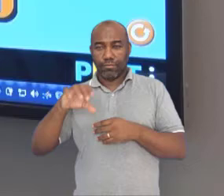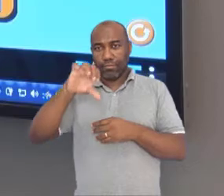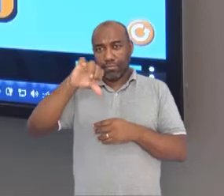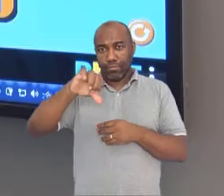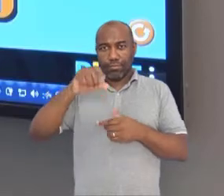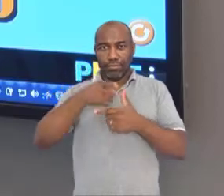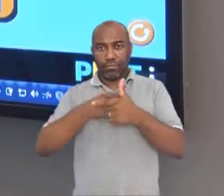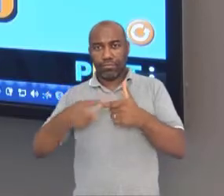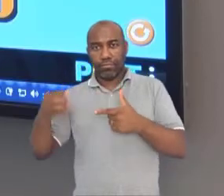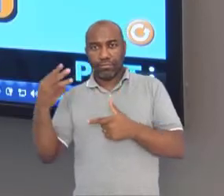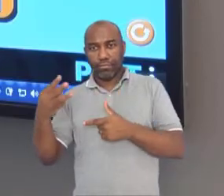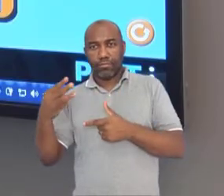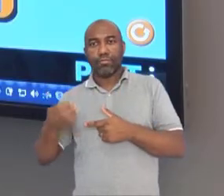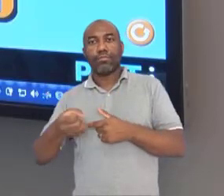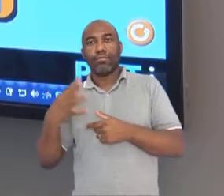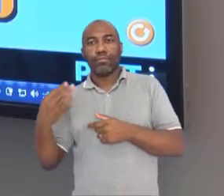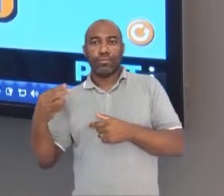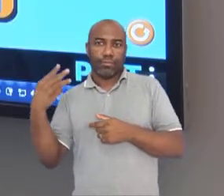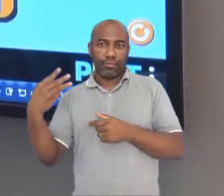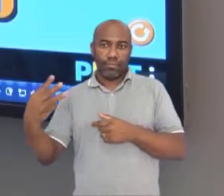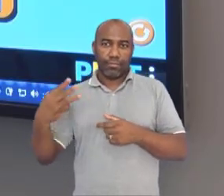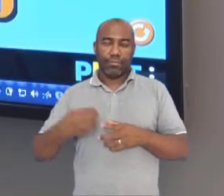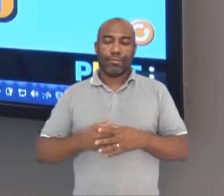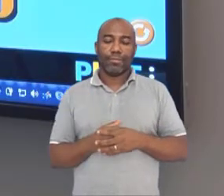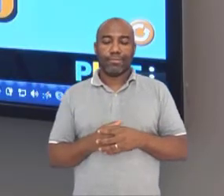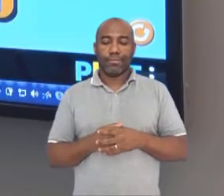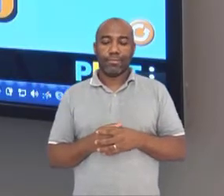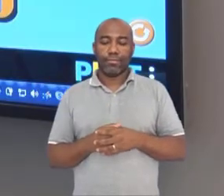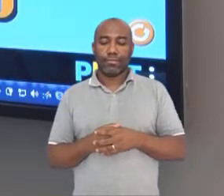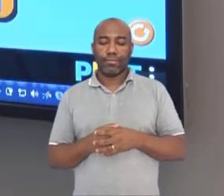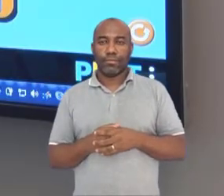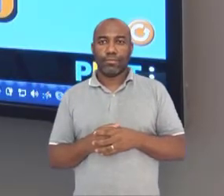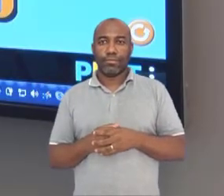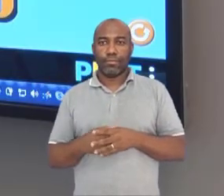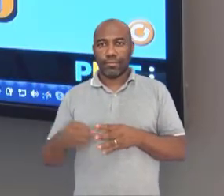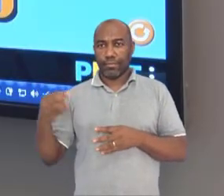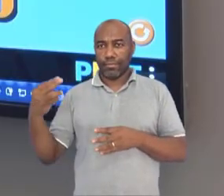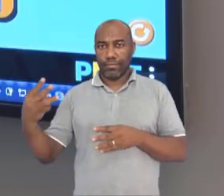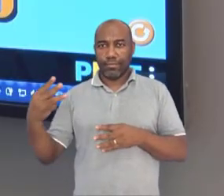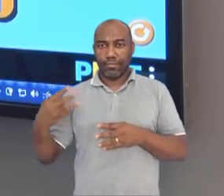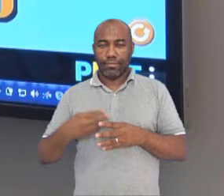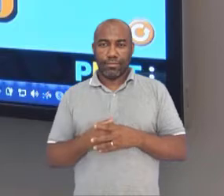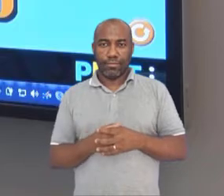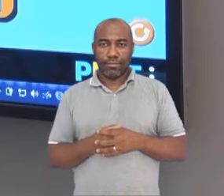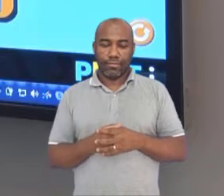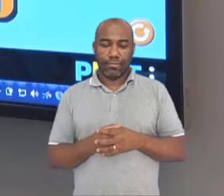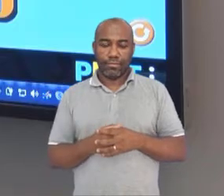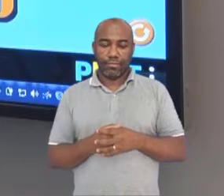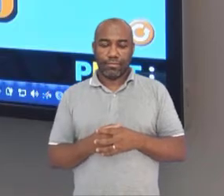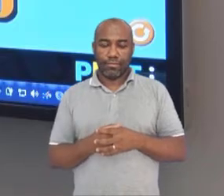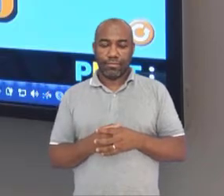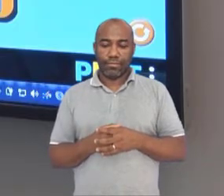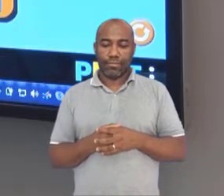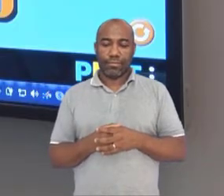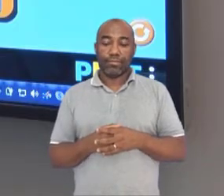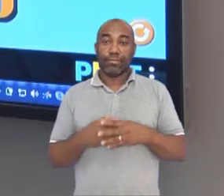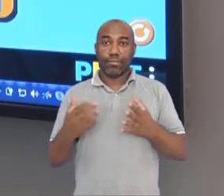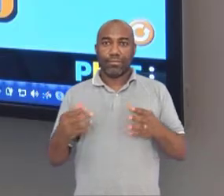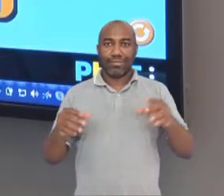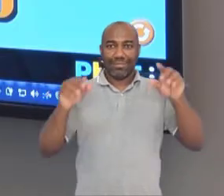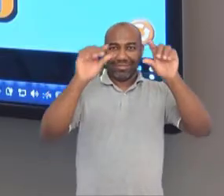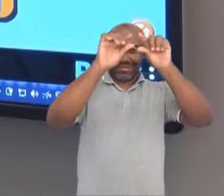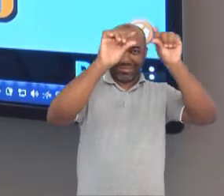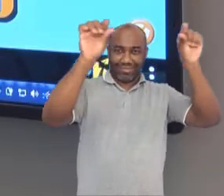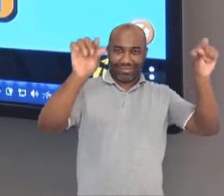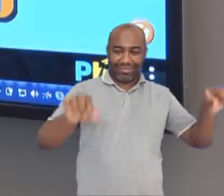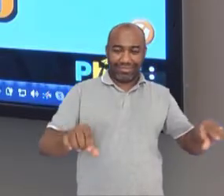por 3 é igual a 3. Olha lá, 3. 3 ohms, ou seja,